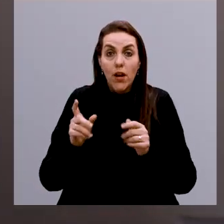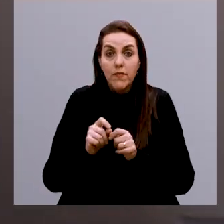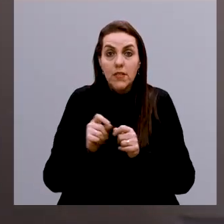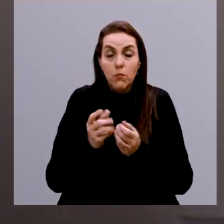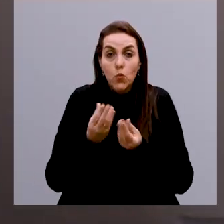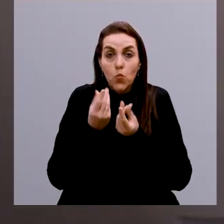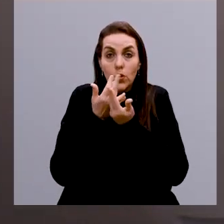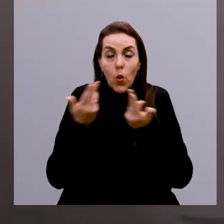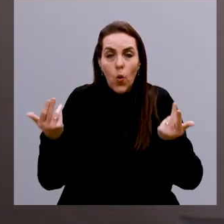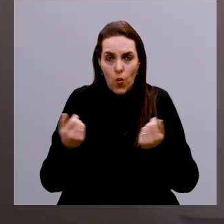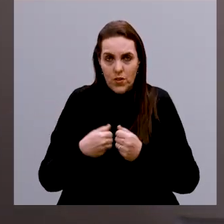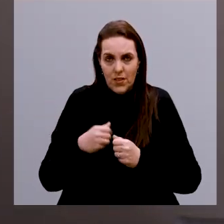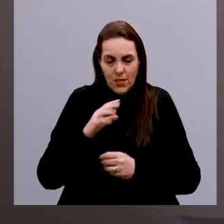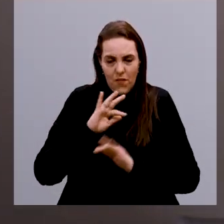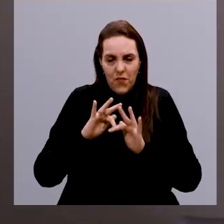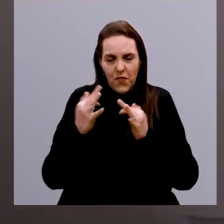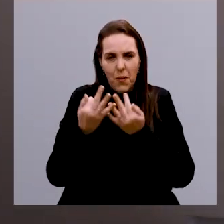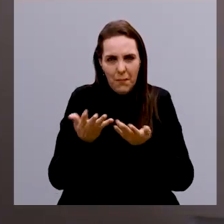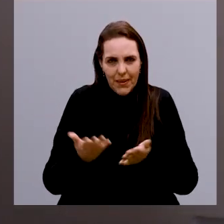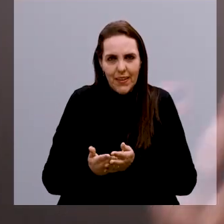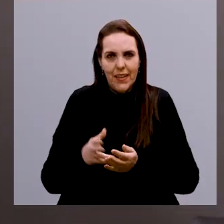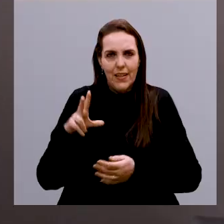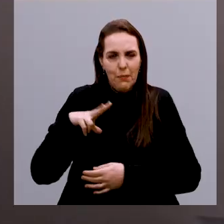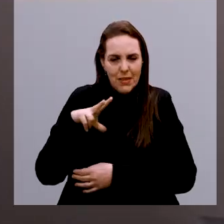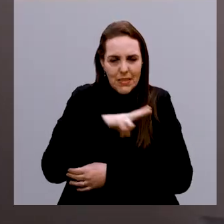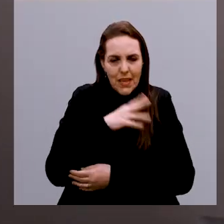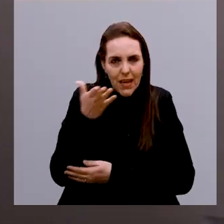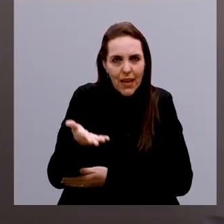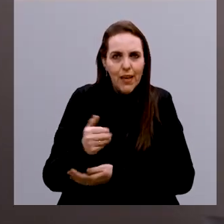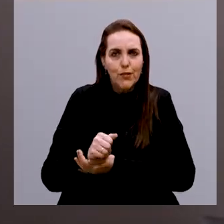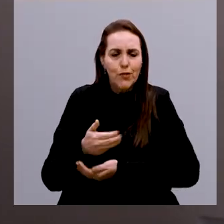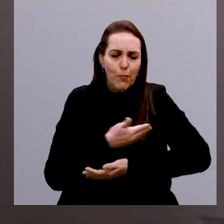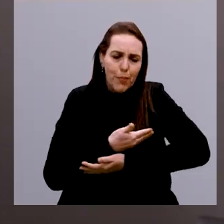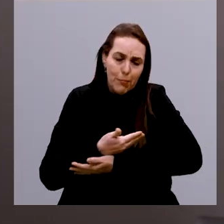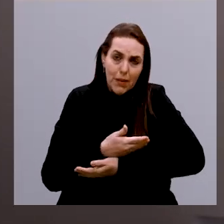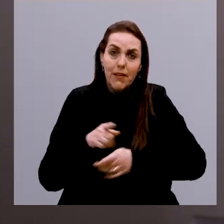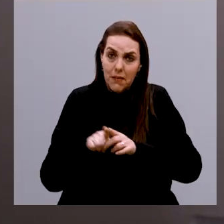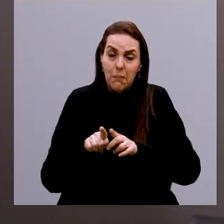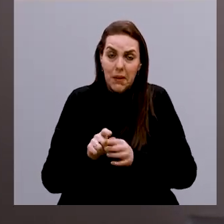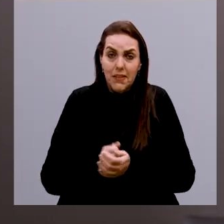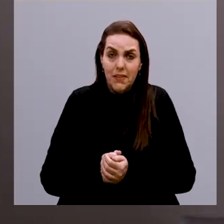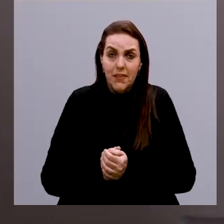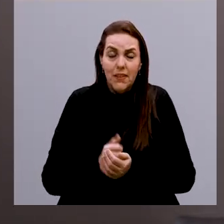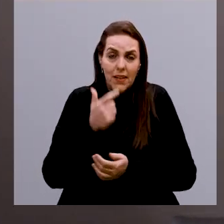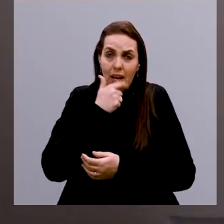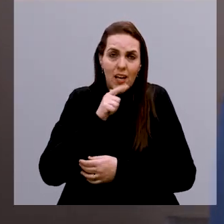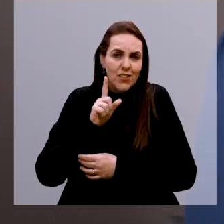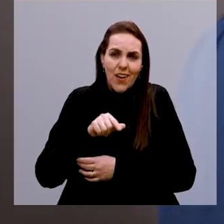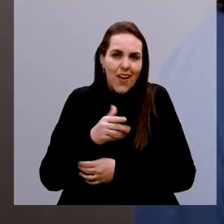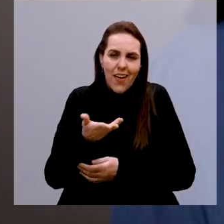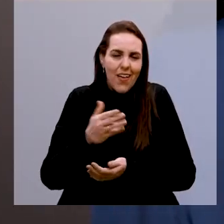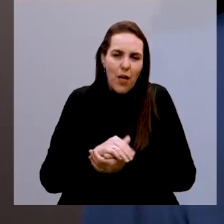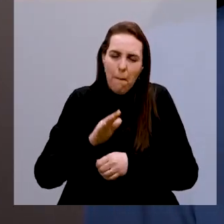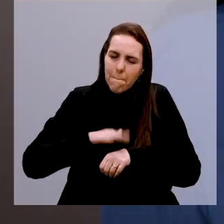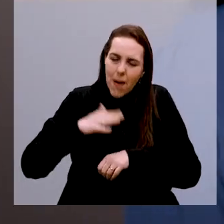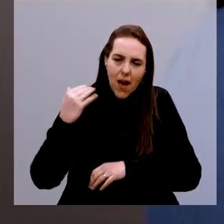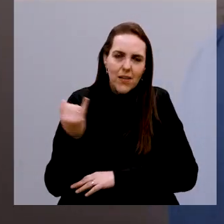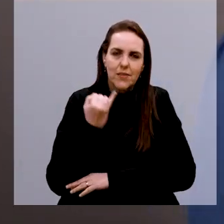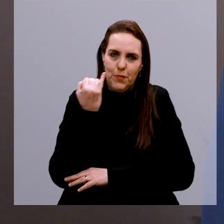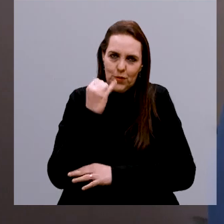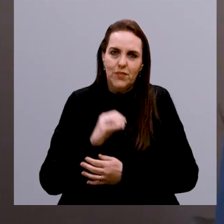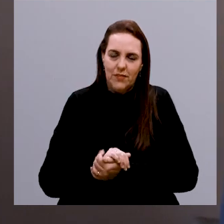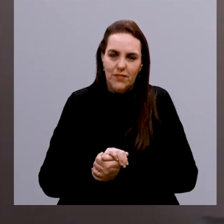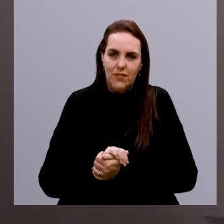diferença já se fez na vida dessas famílias, né? Das pacientes hoje aqui, desses bebês, enfim. Eu acho que esse é o